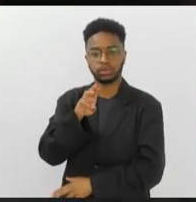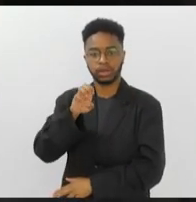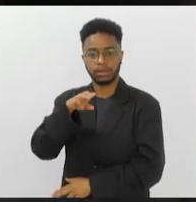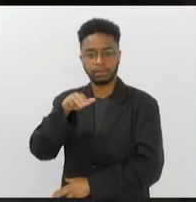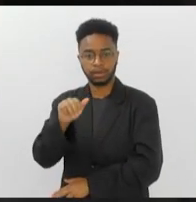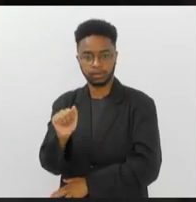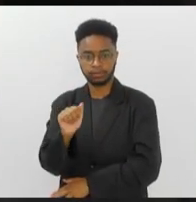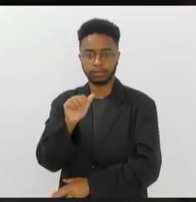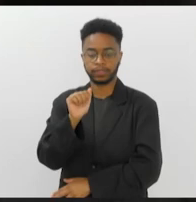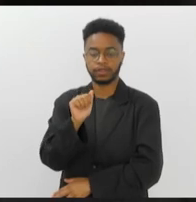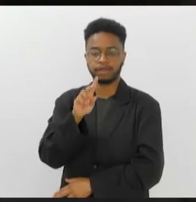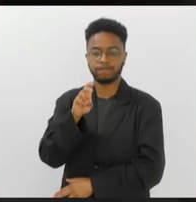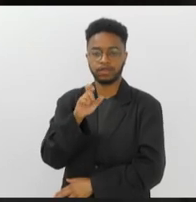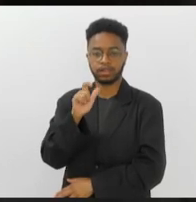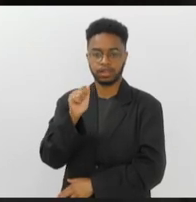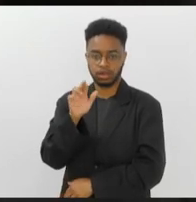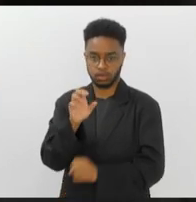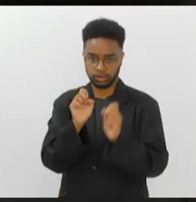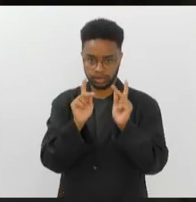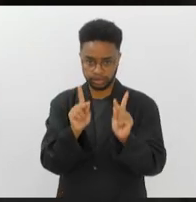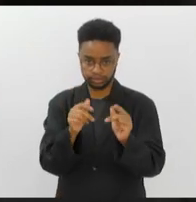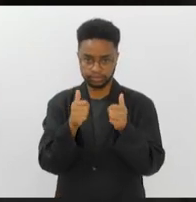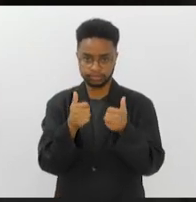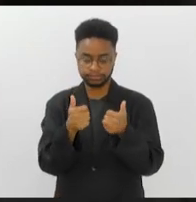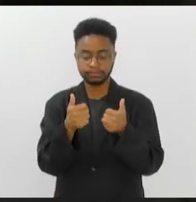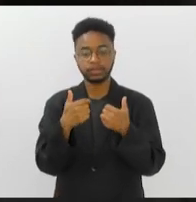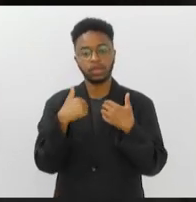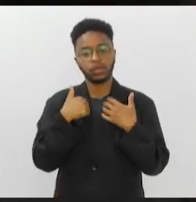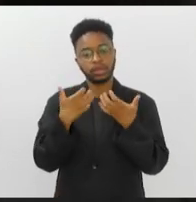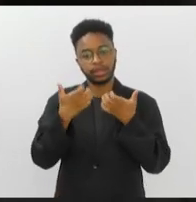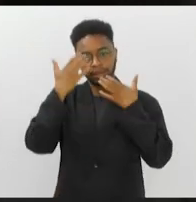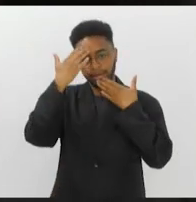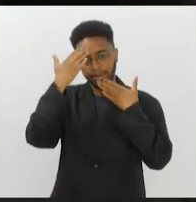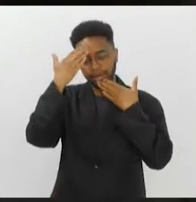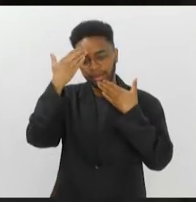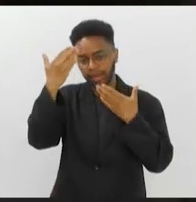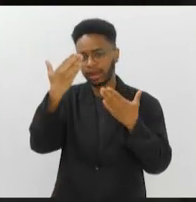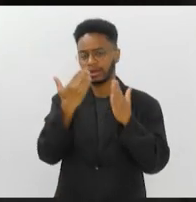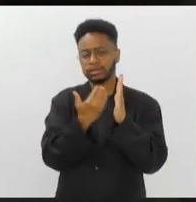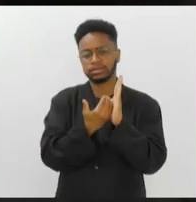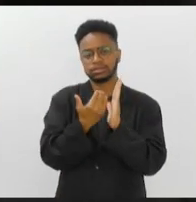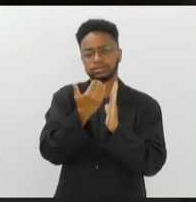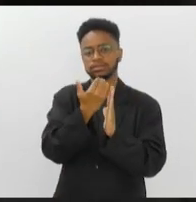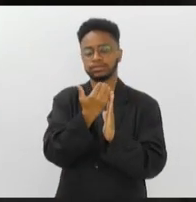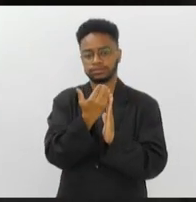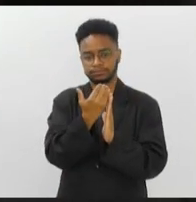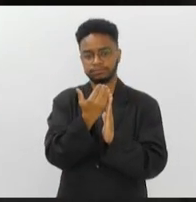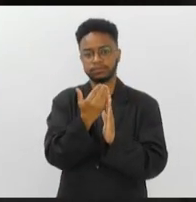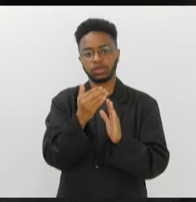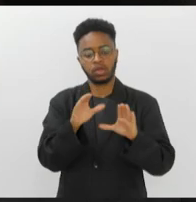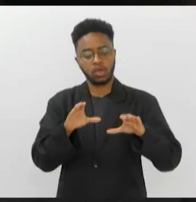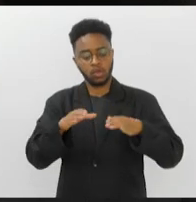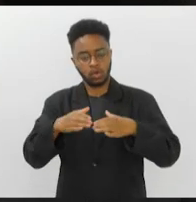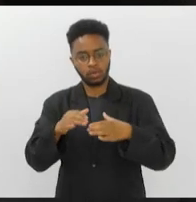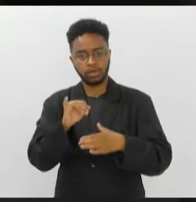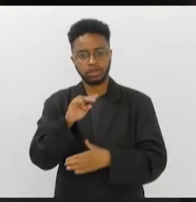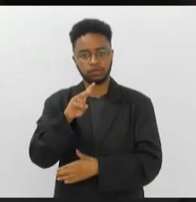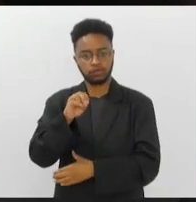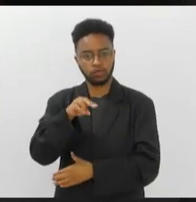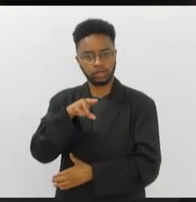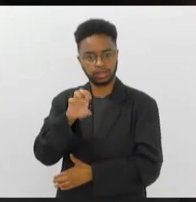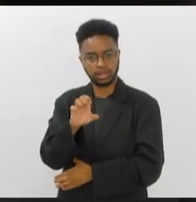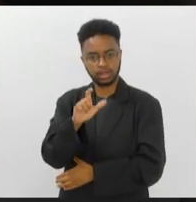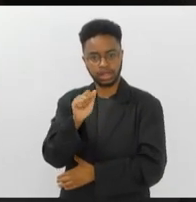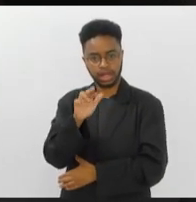Avelar. Tá bem? Eu gostaria de agradecer imensamente ao coletivo Ivone Lara, ao